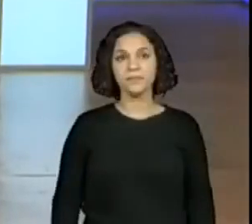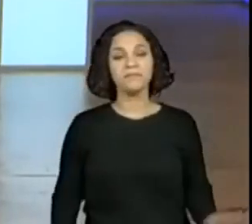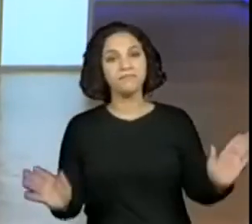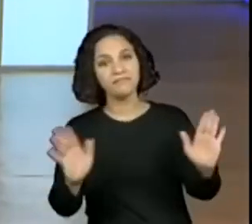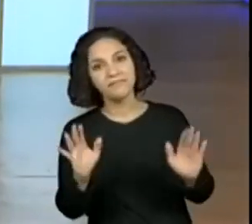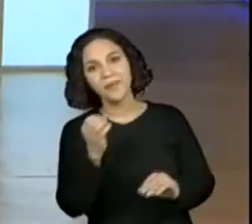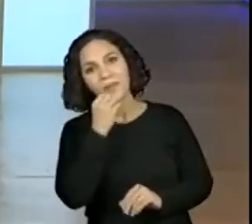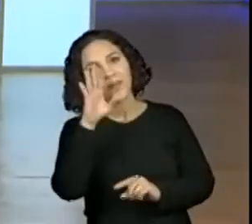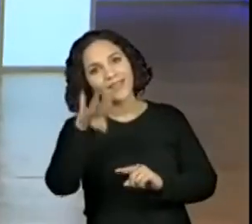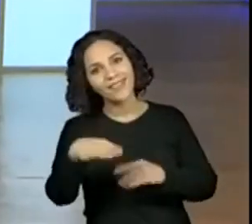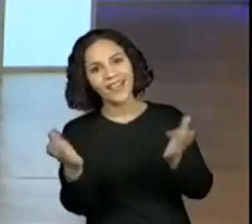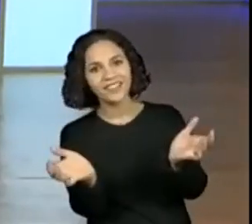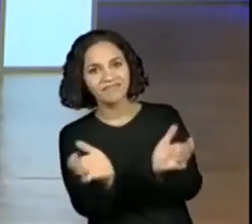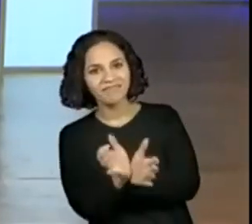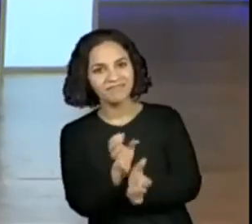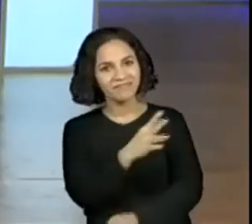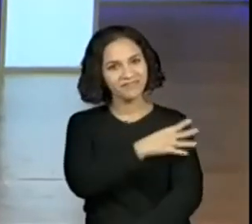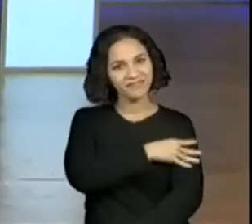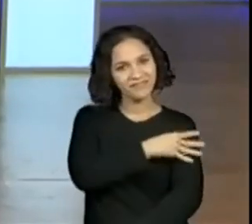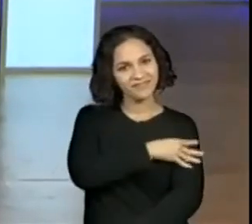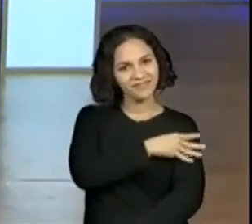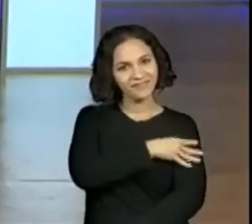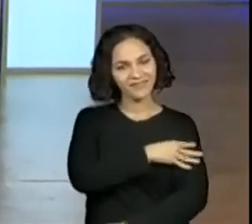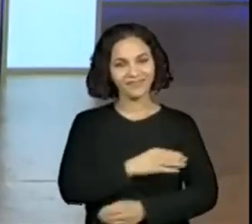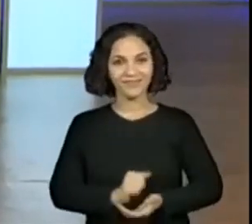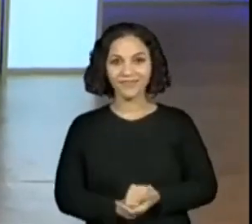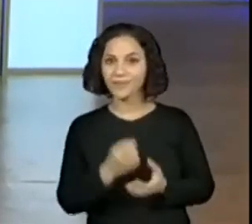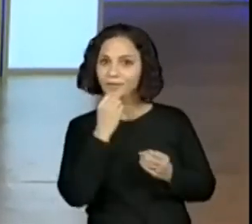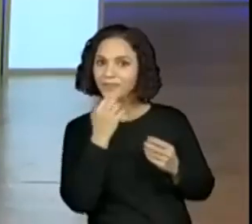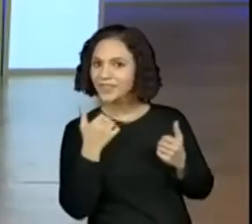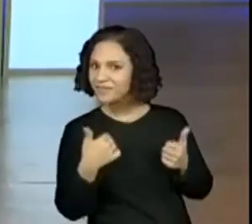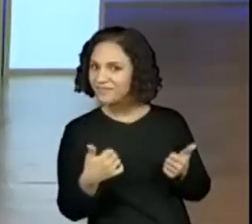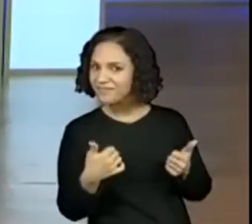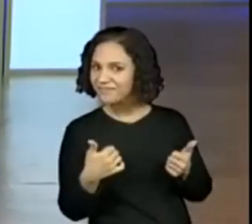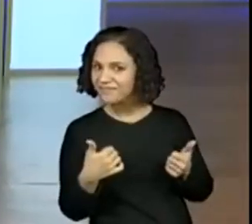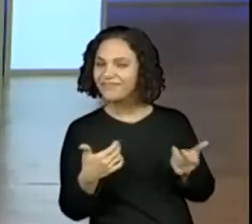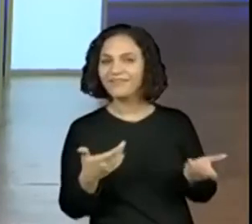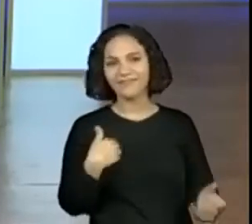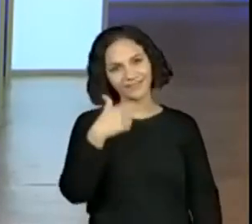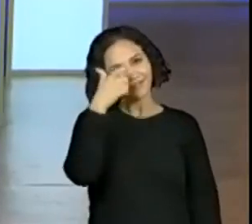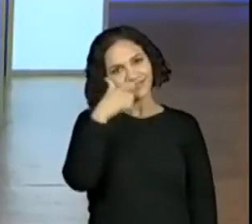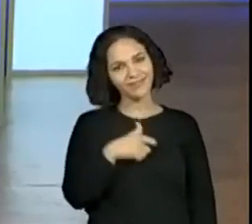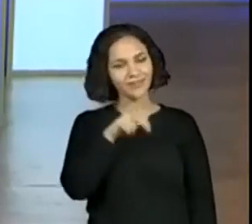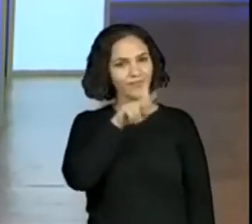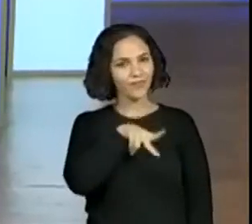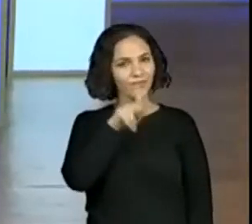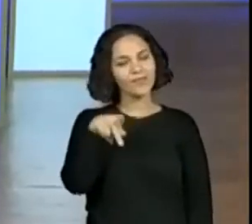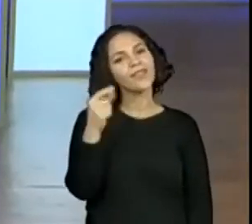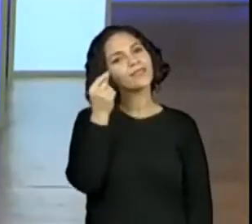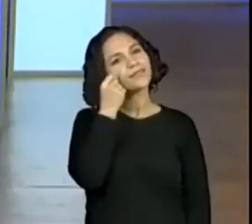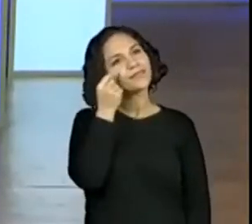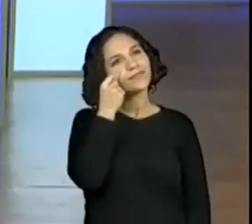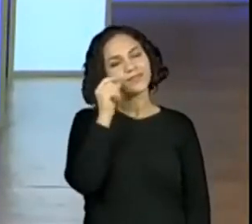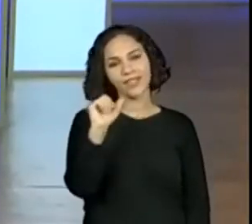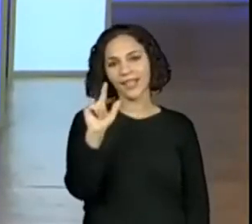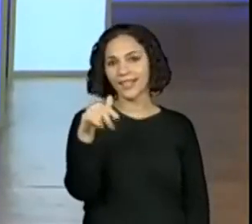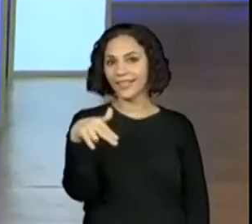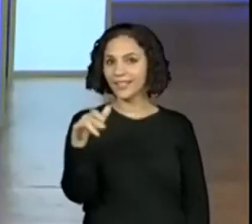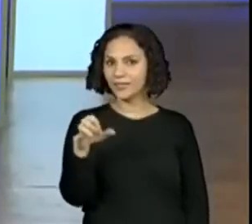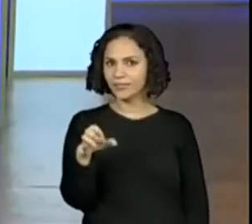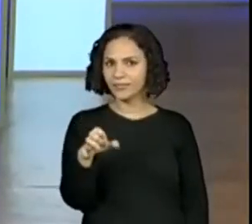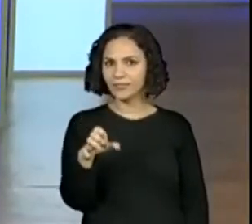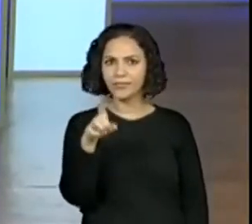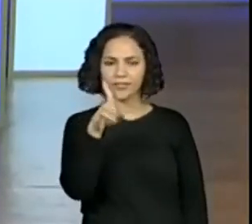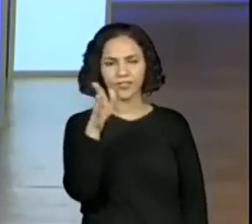Oi boa tarde galerinha do quatro anos tudo bem com vocês aqui quem fala é a professora Aline